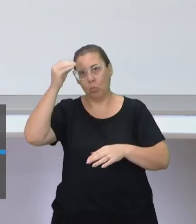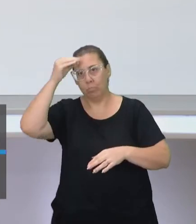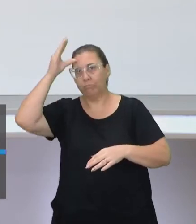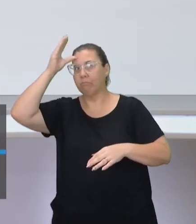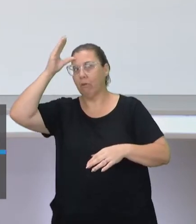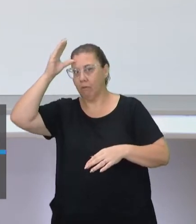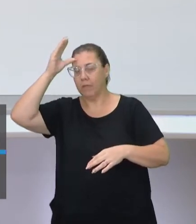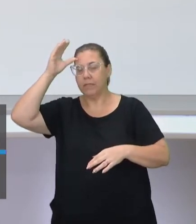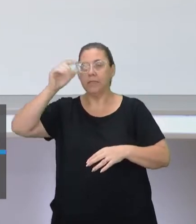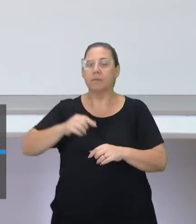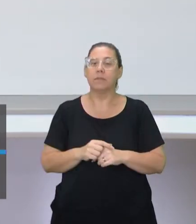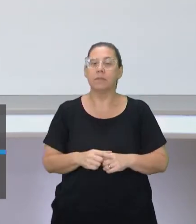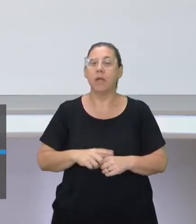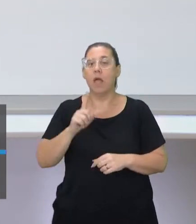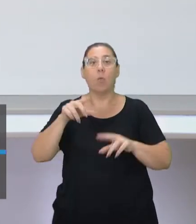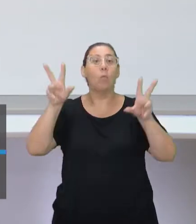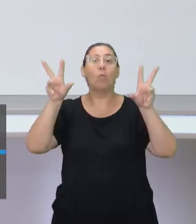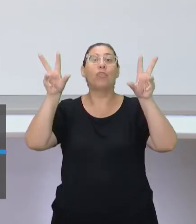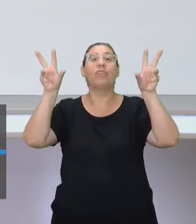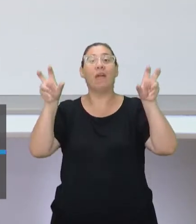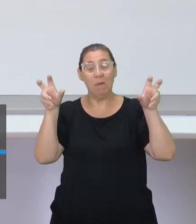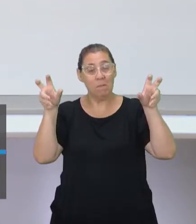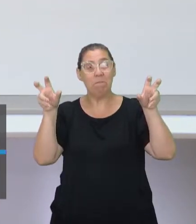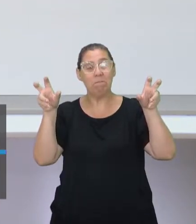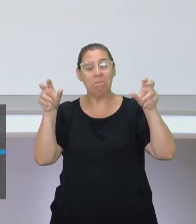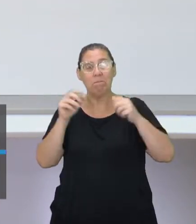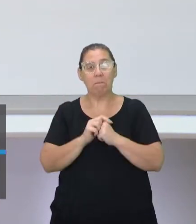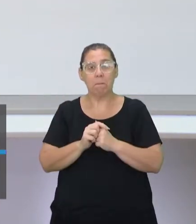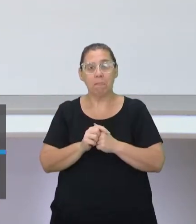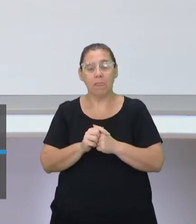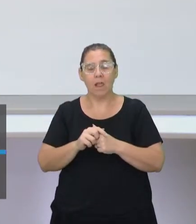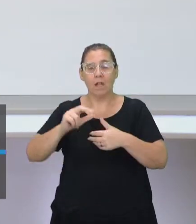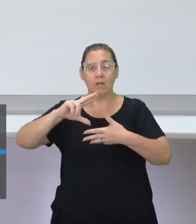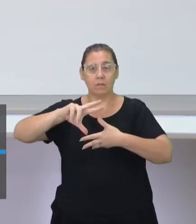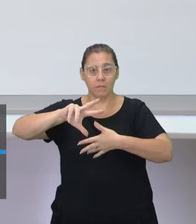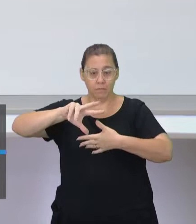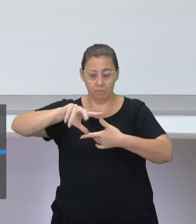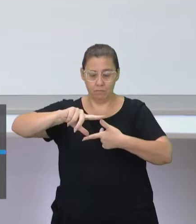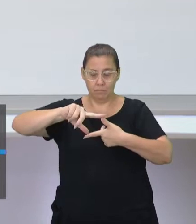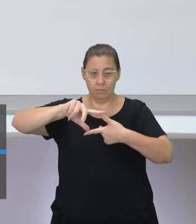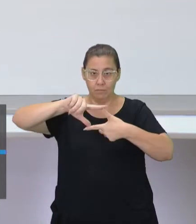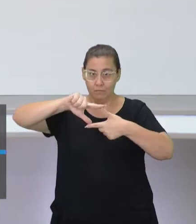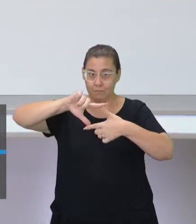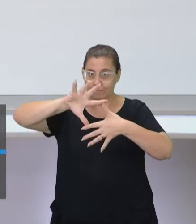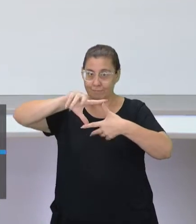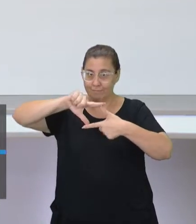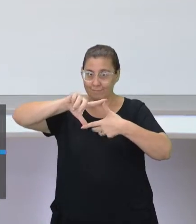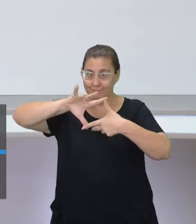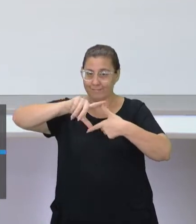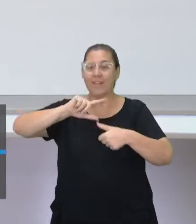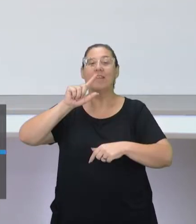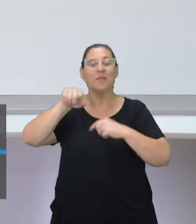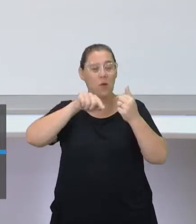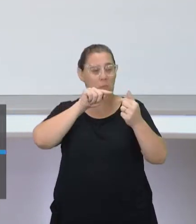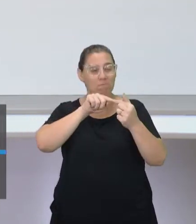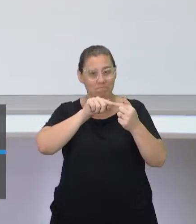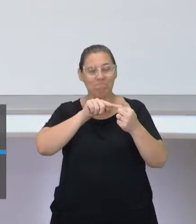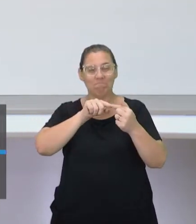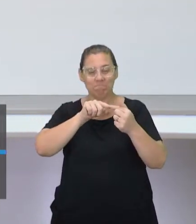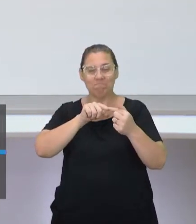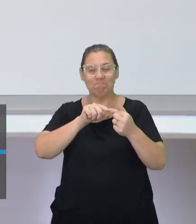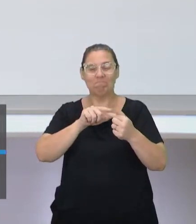conhecimento, estudantes, é o tema. Então, olha só, vamos falar sobre etnocentrismo. Esse é o objeto do